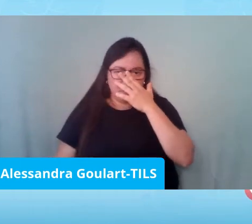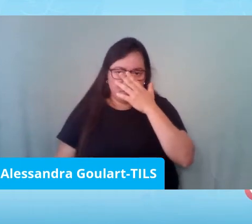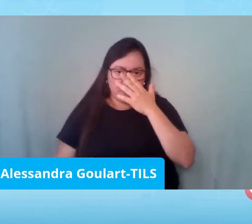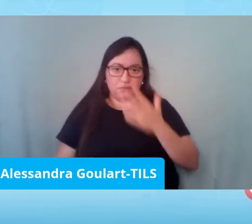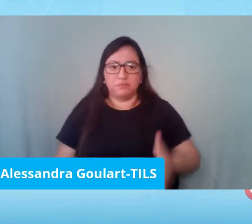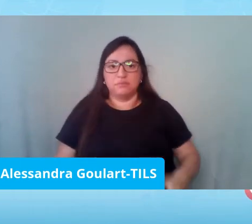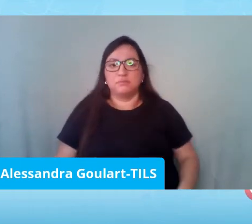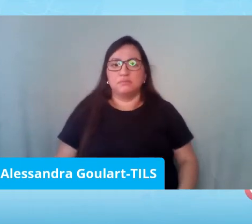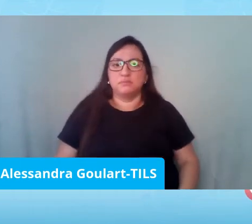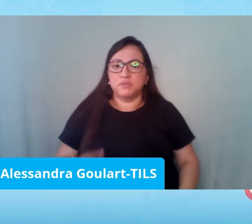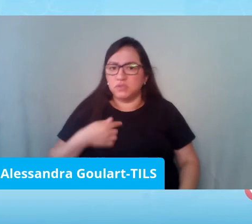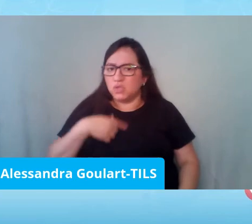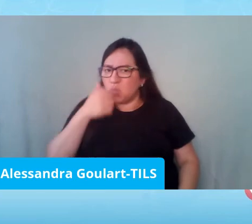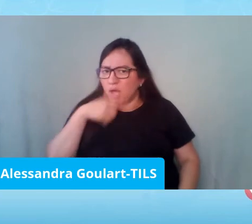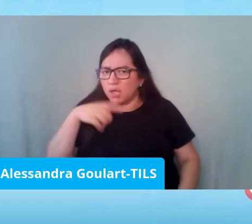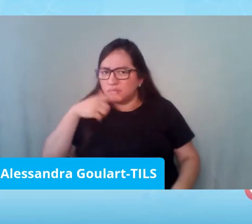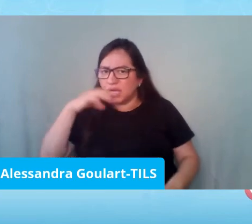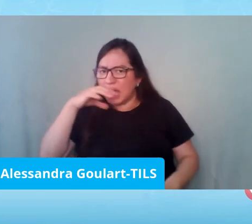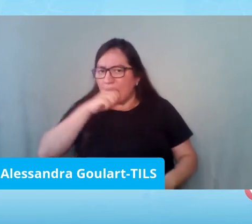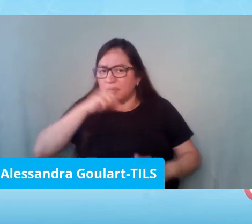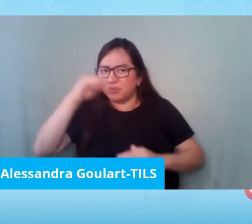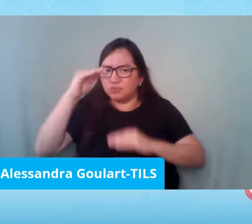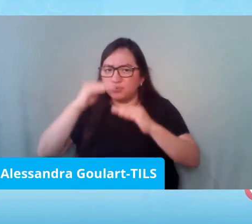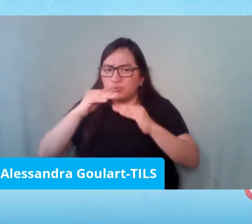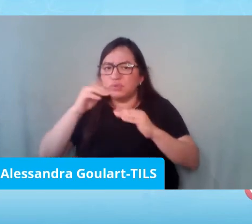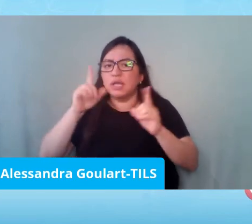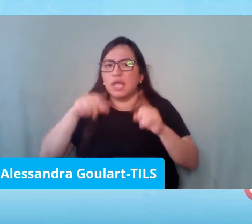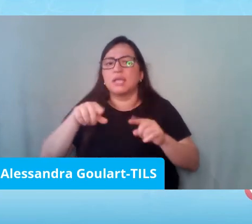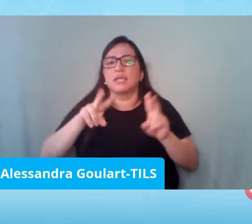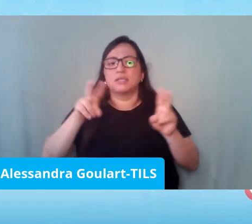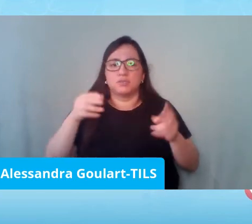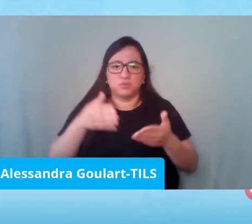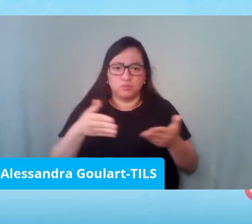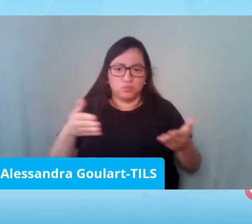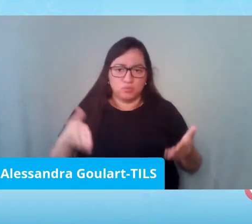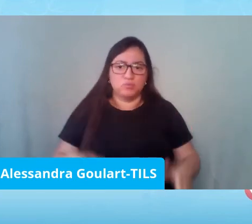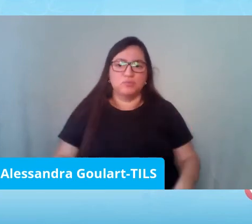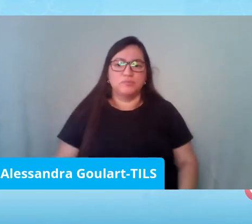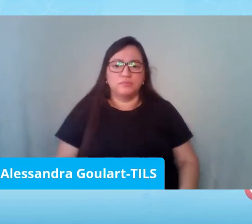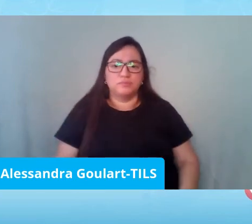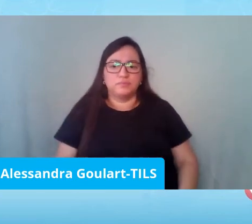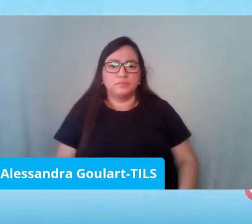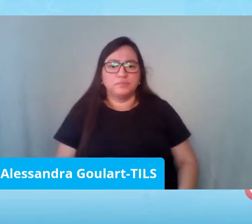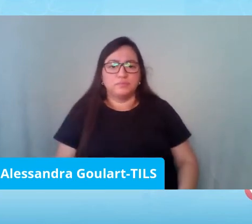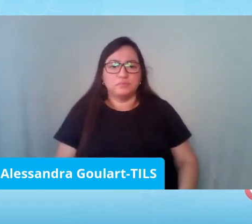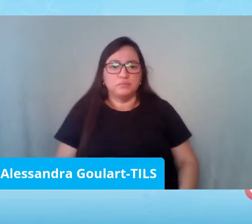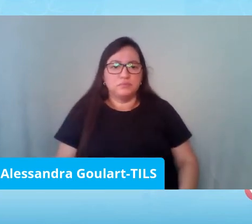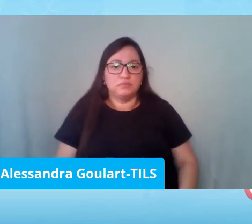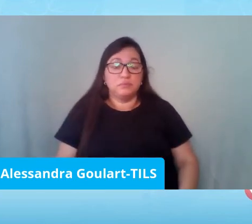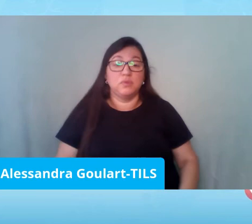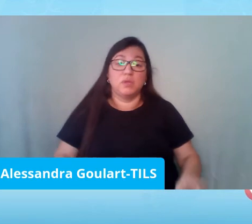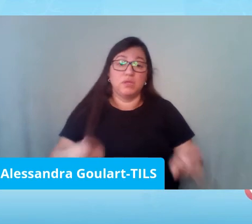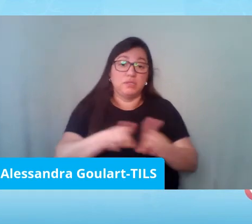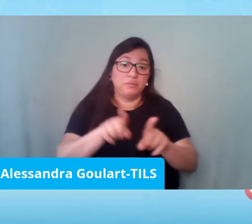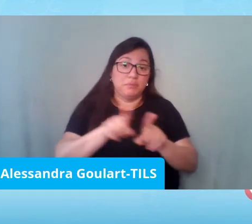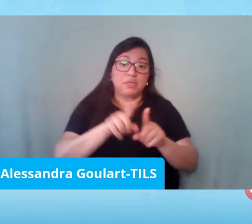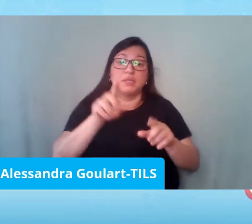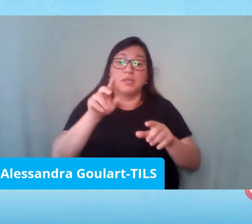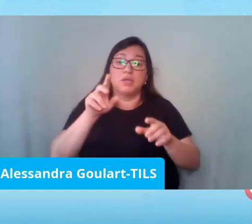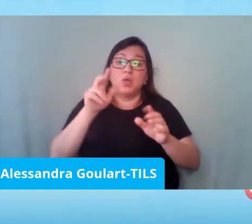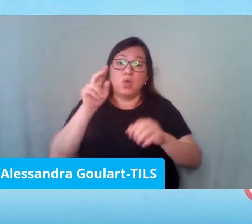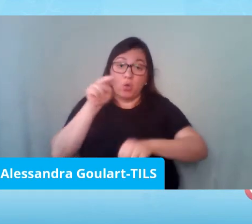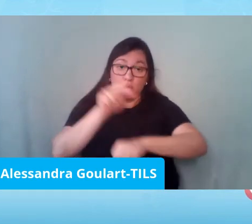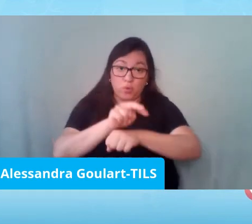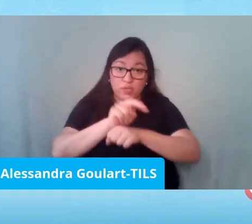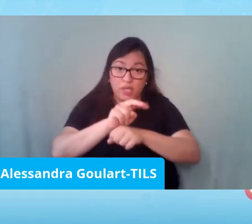Eu acho que seria isso em relação à gestante, só falar, então, que em relação aos cuidados do pós-parto, então,